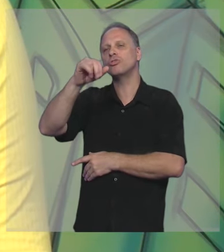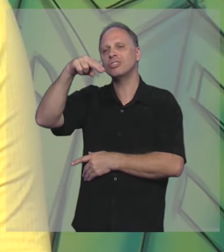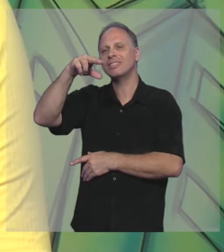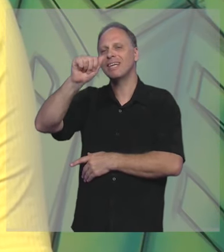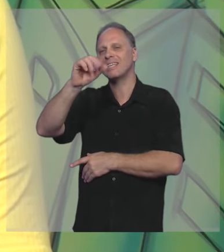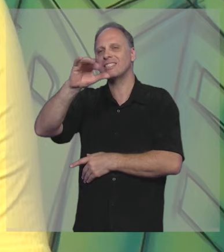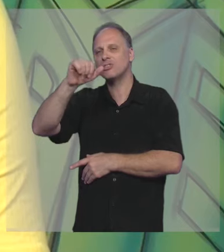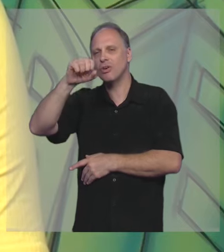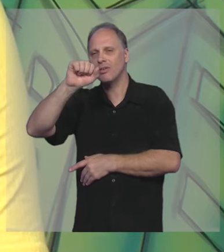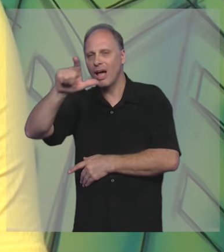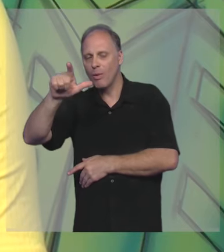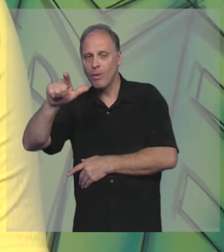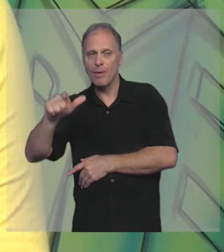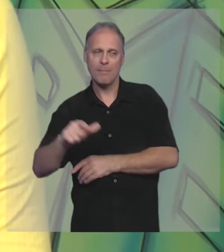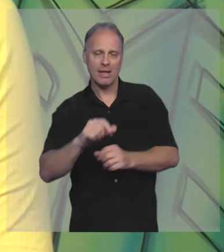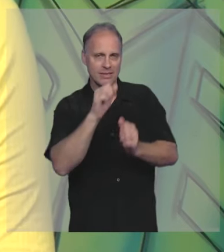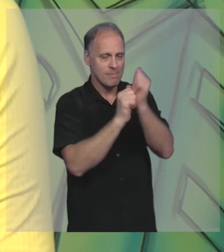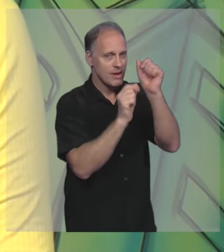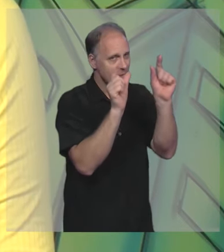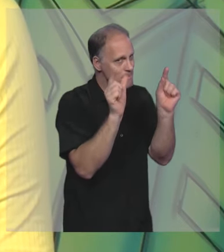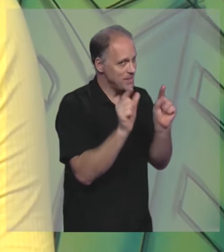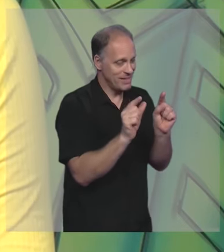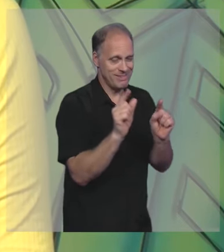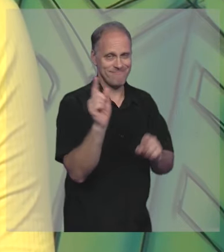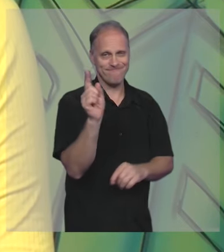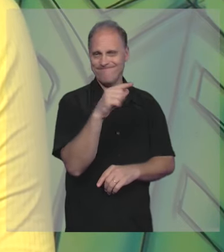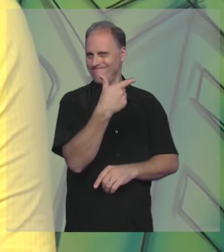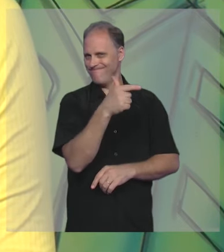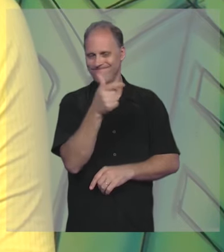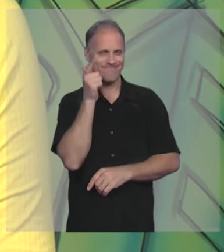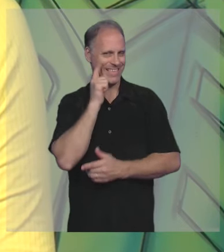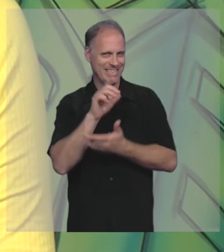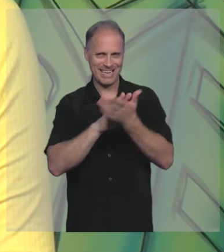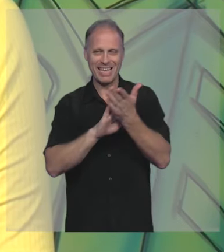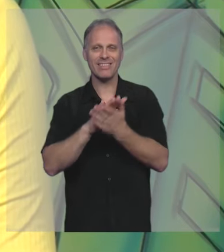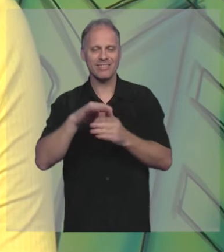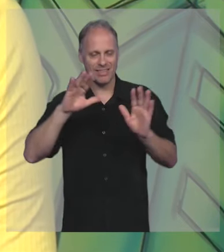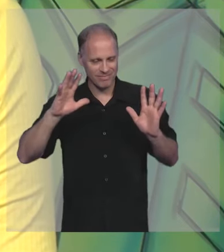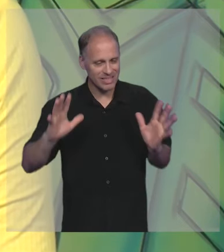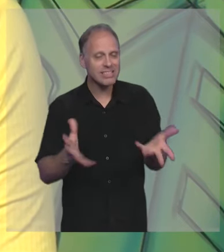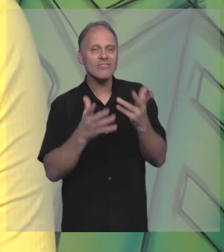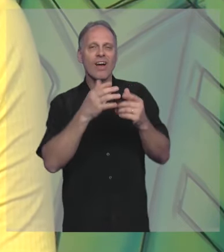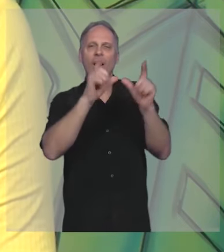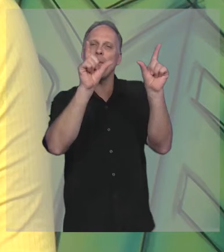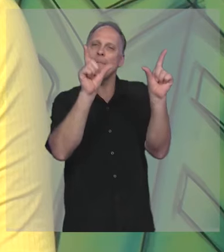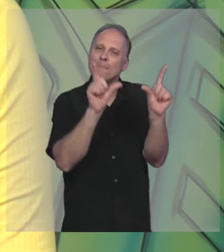grandes empresas. Nós precisamos incentivar exatamente o pequeno